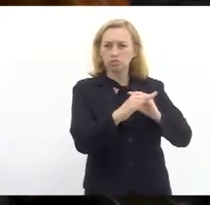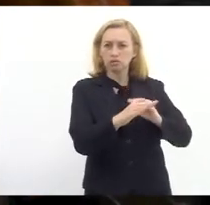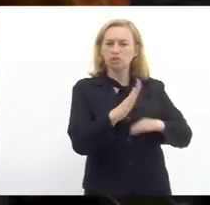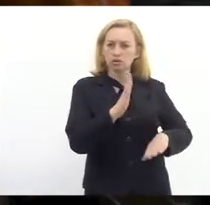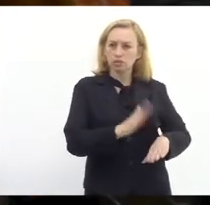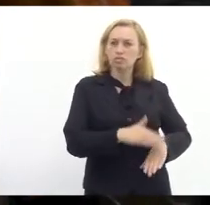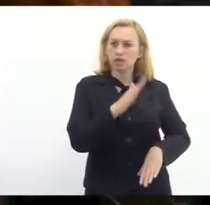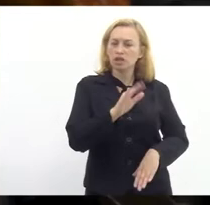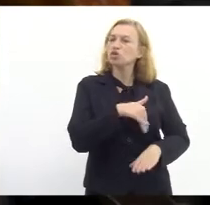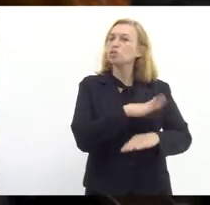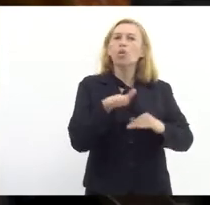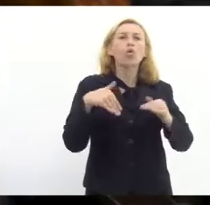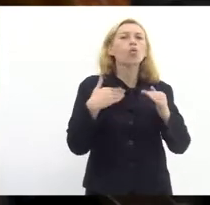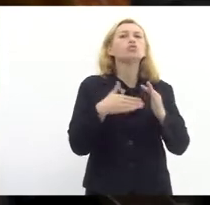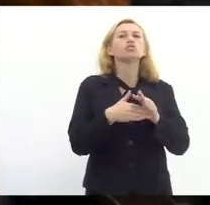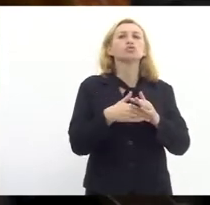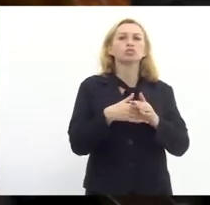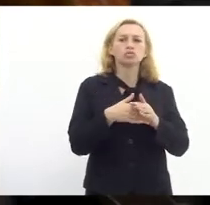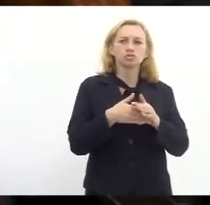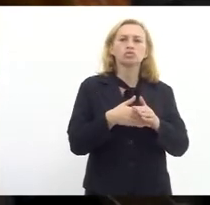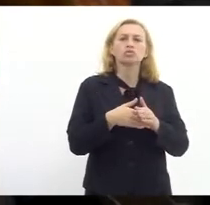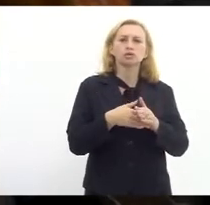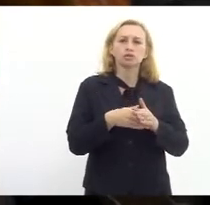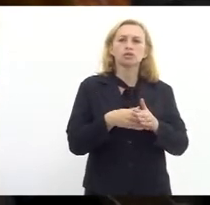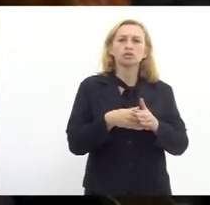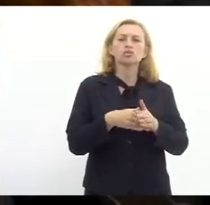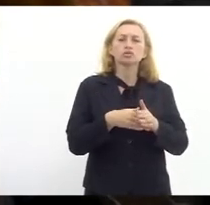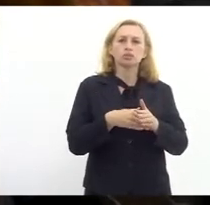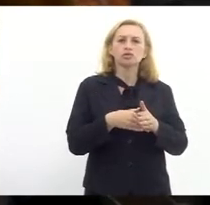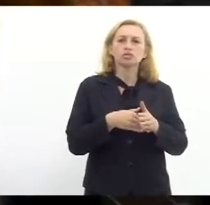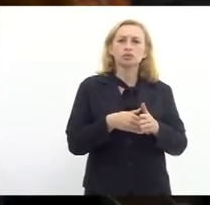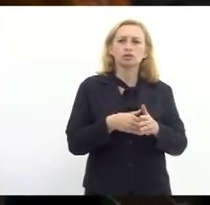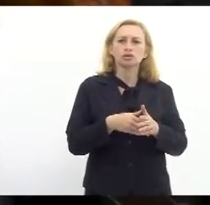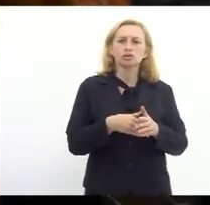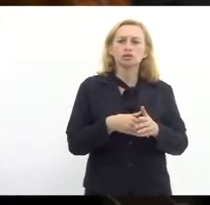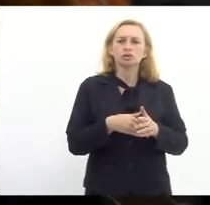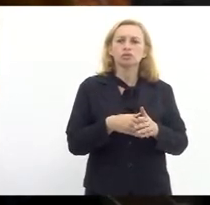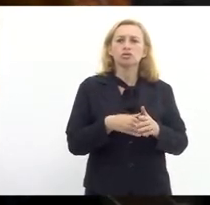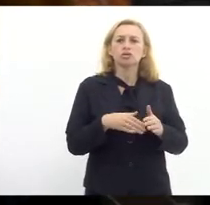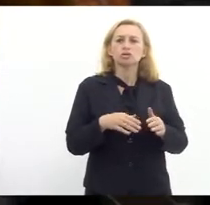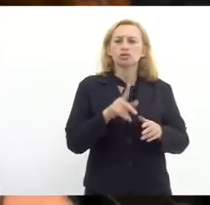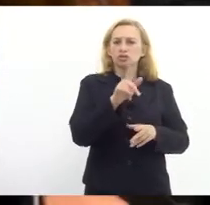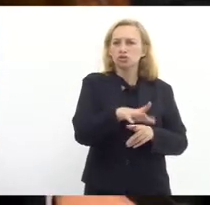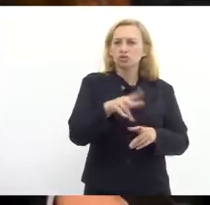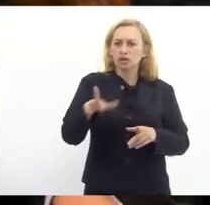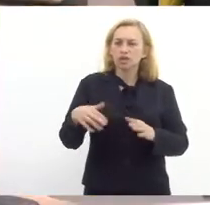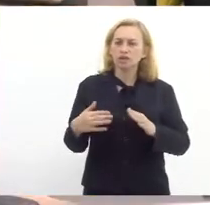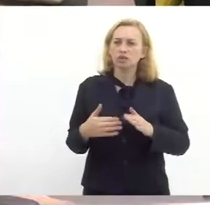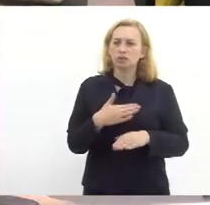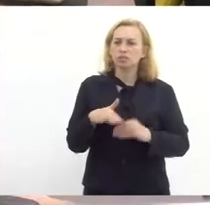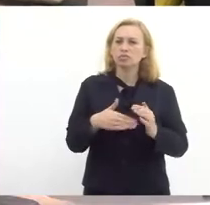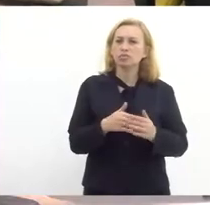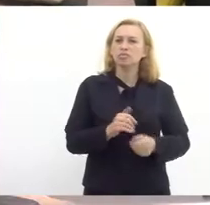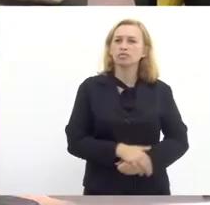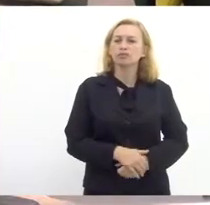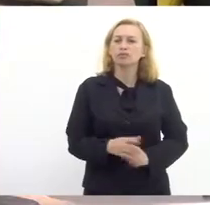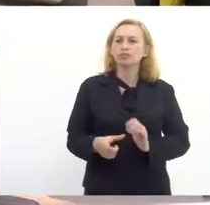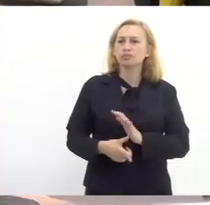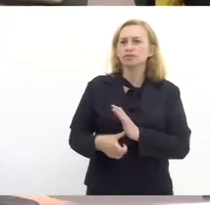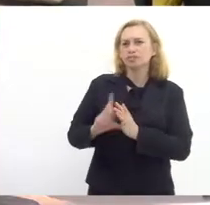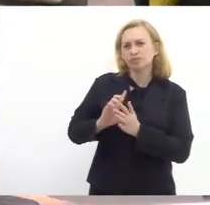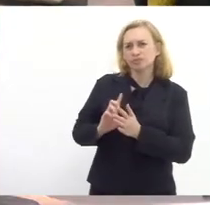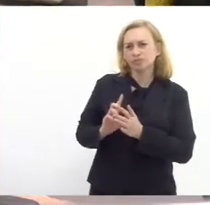demais, todo o débito que está inscrito em dívida ativa com todas as concessionárias de forma discriminada. Deputado, antes